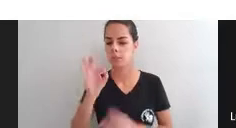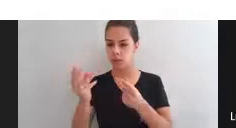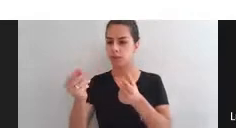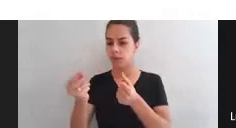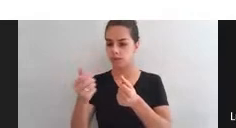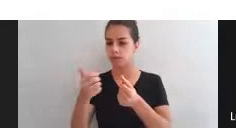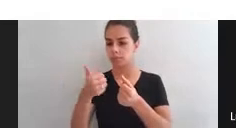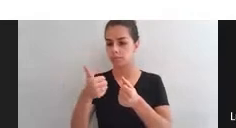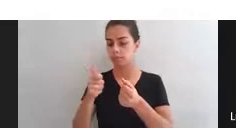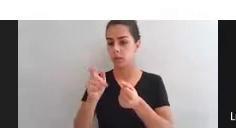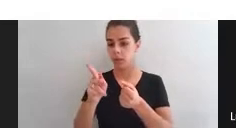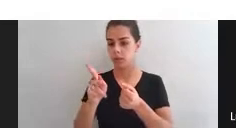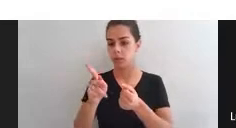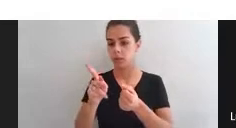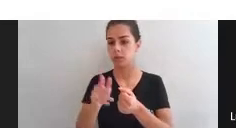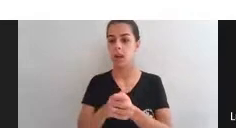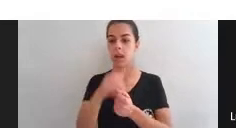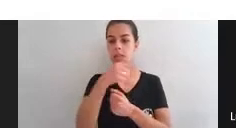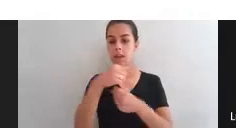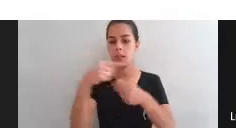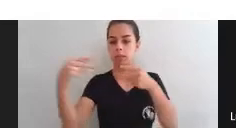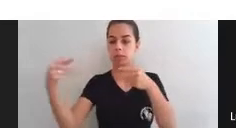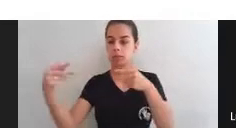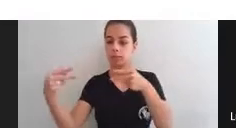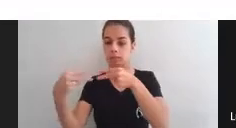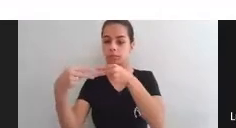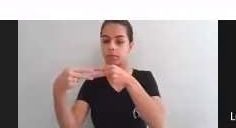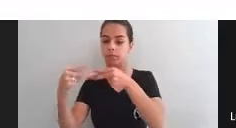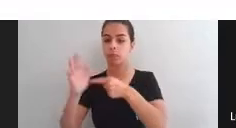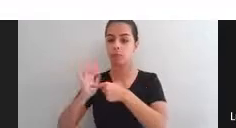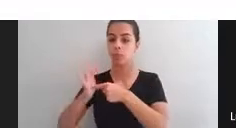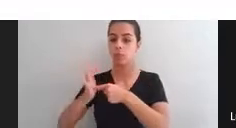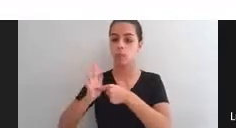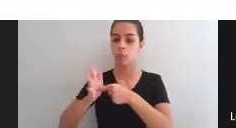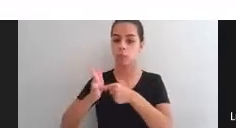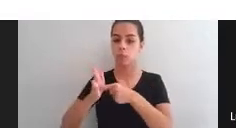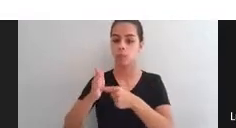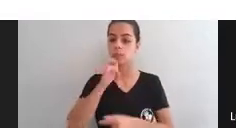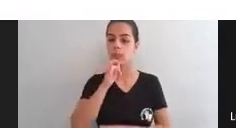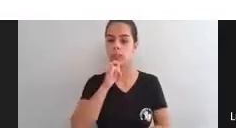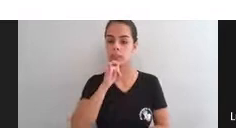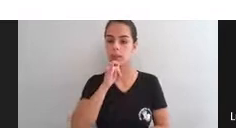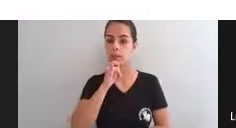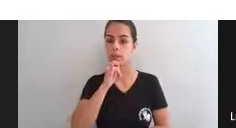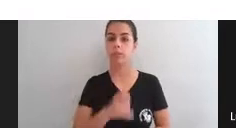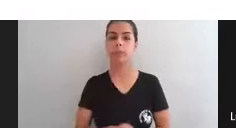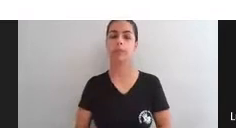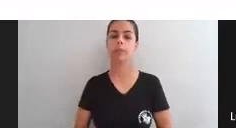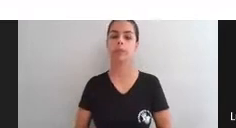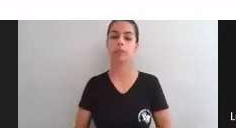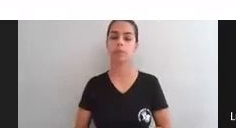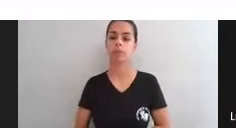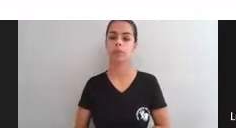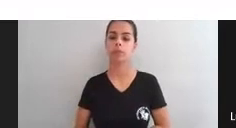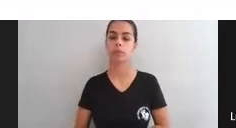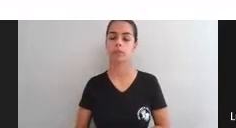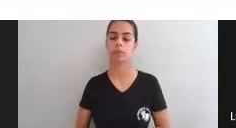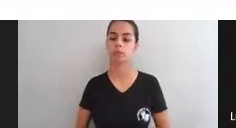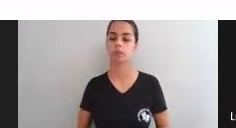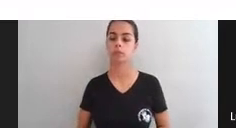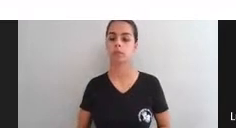vai conectar ele a um motor, como está representado aqui nesse diagrama, né?